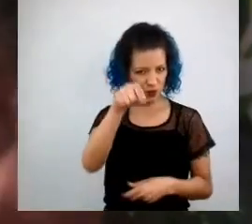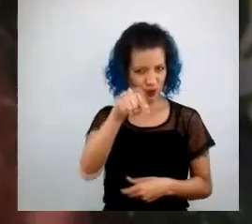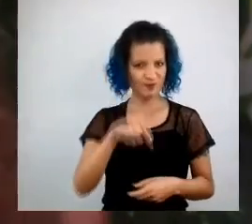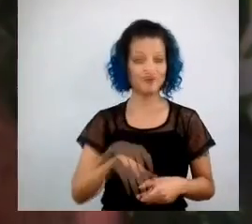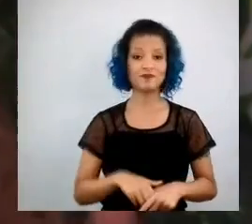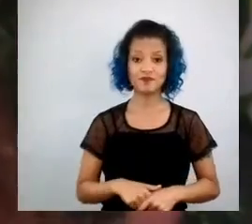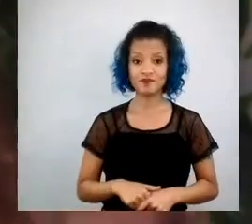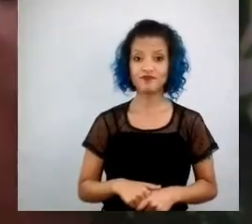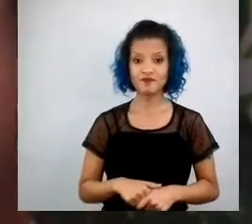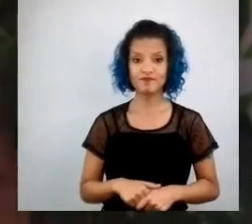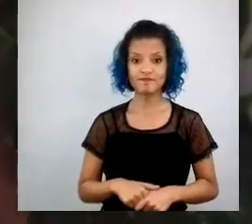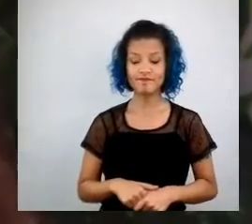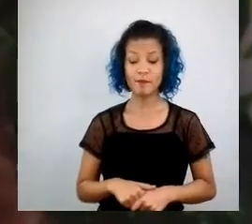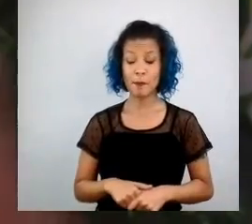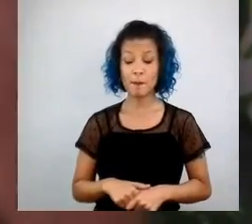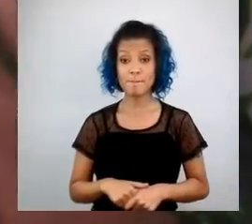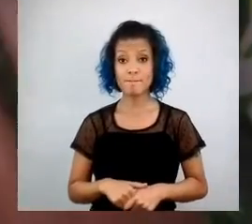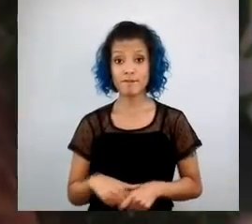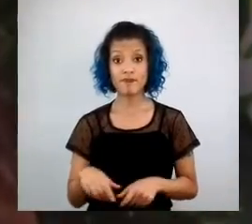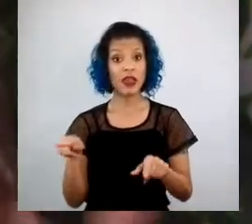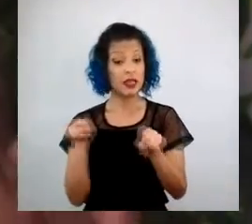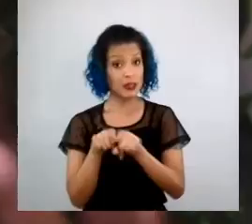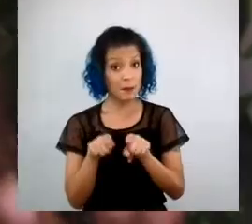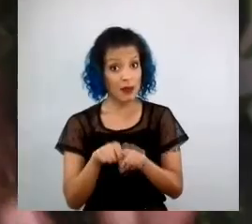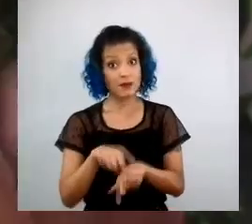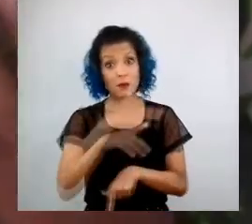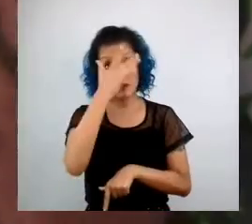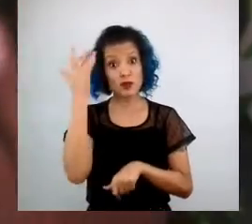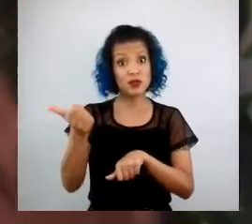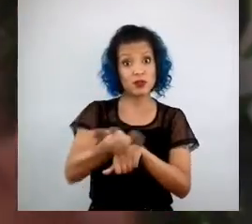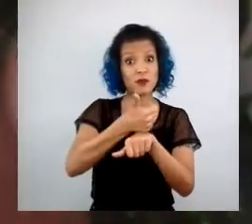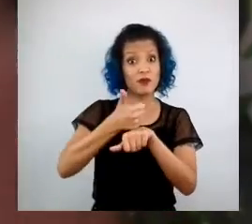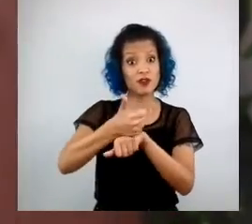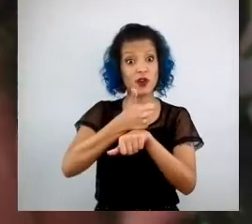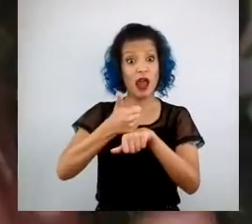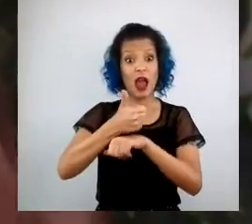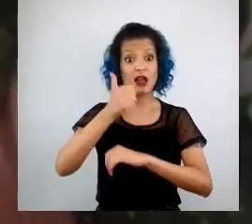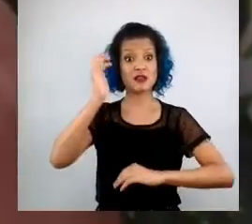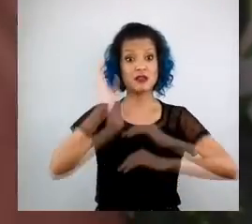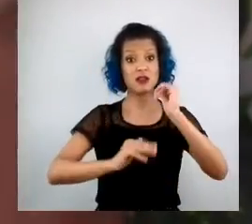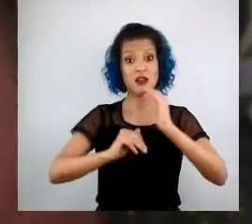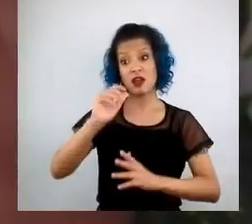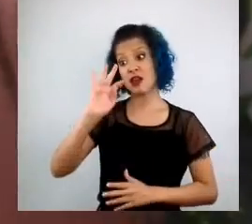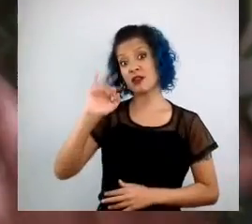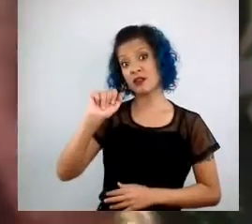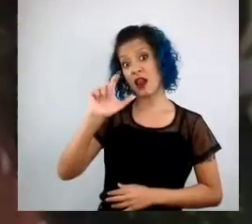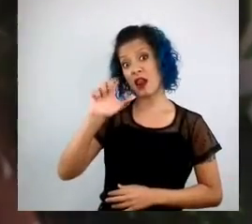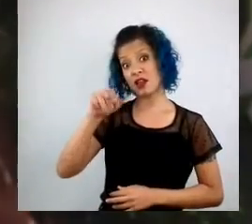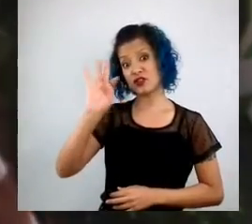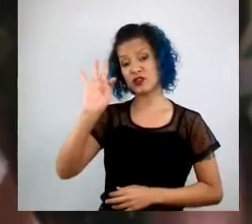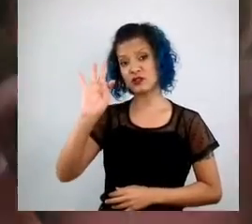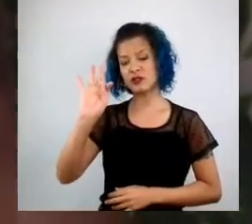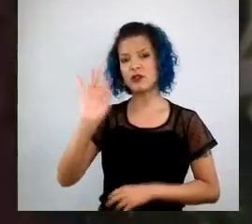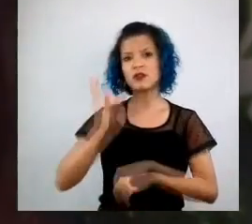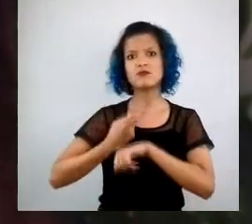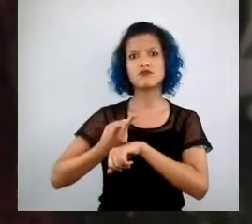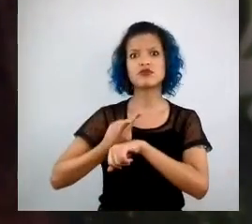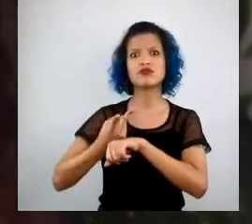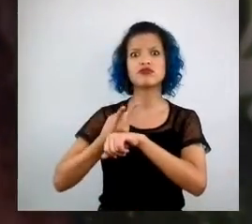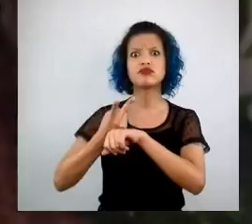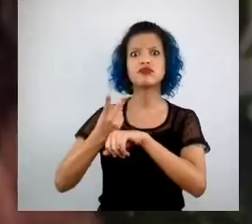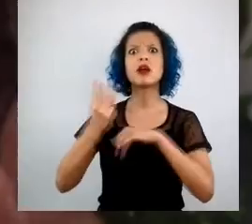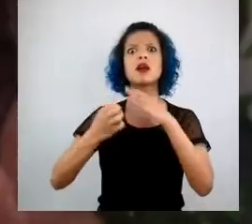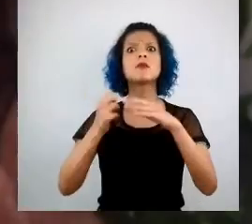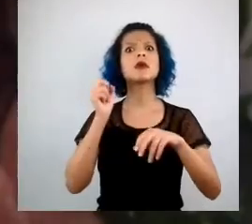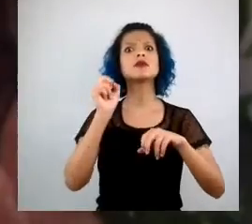Assim como também profissionais de grande talento e diferencial buscam cada vez mais trabalhar em empresas que valorizem,